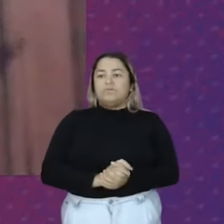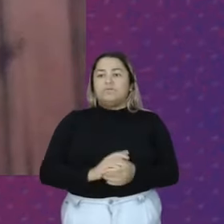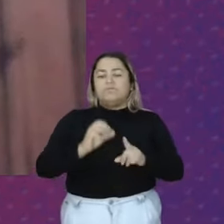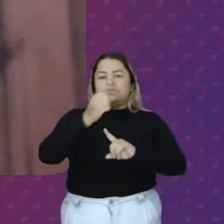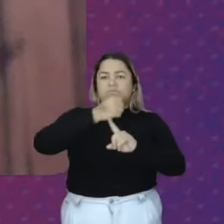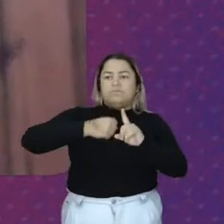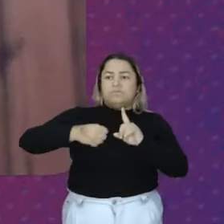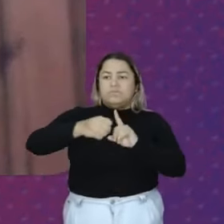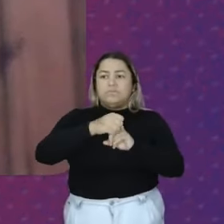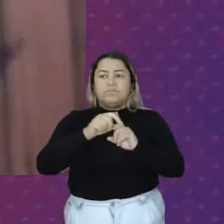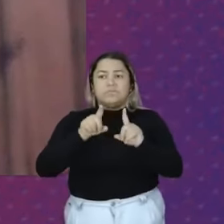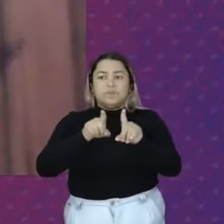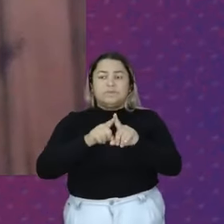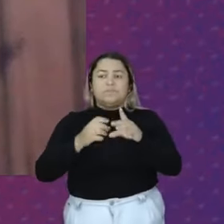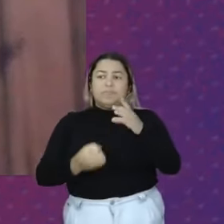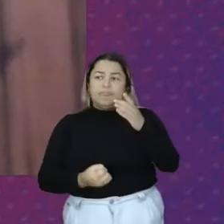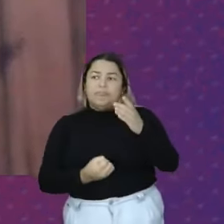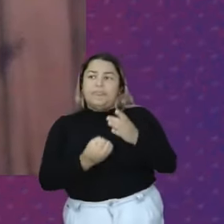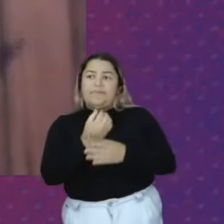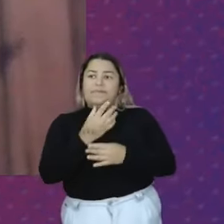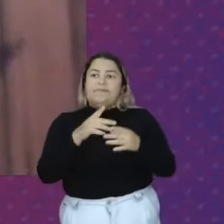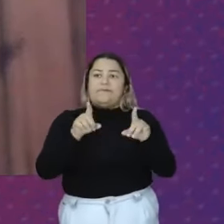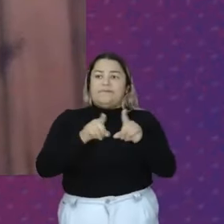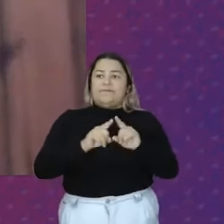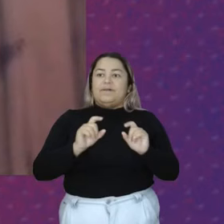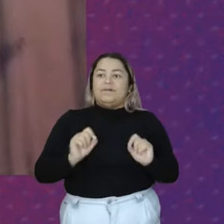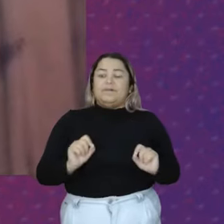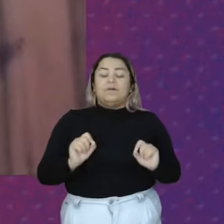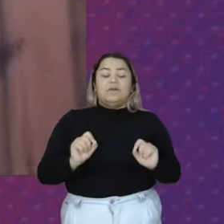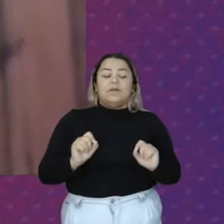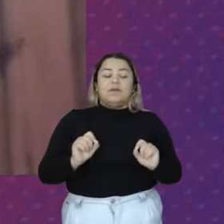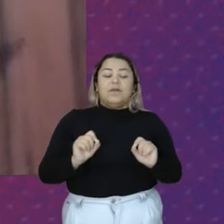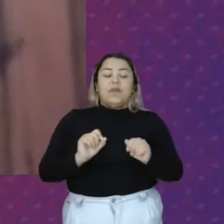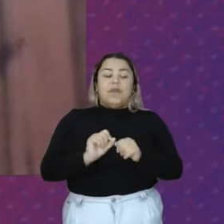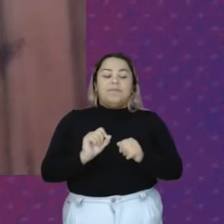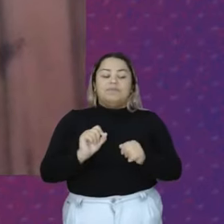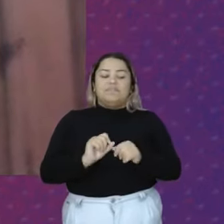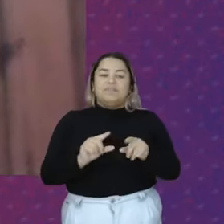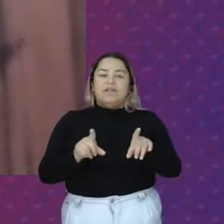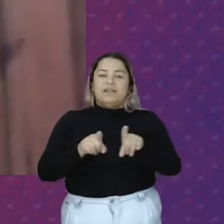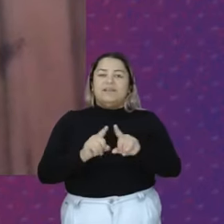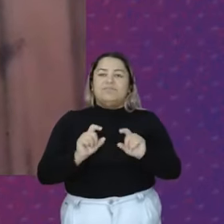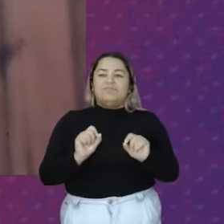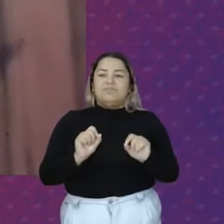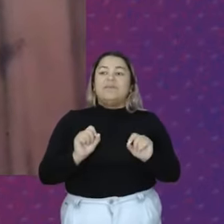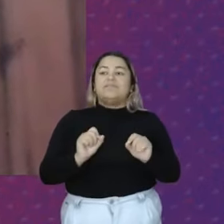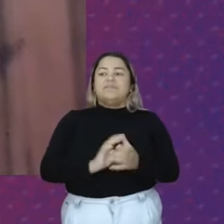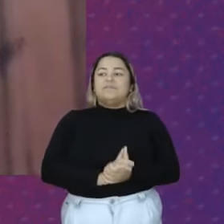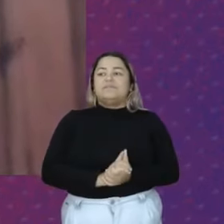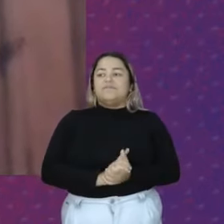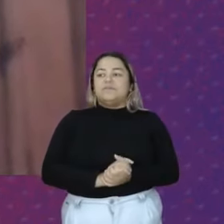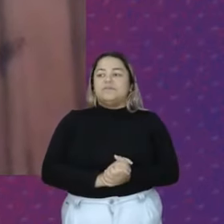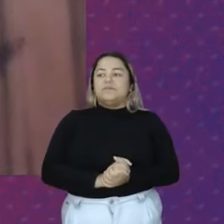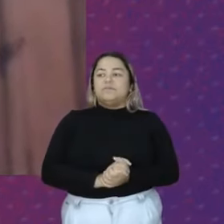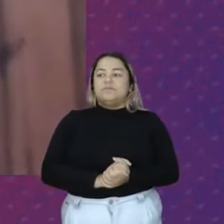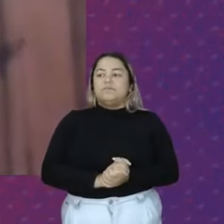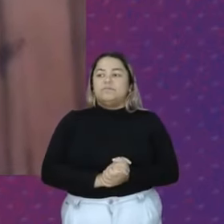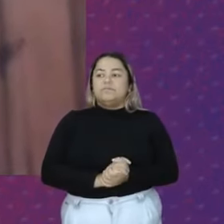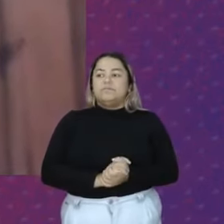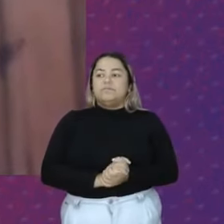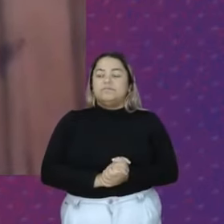sociedade que cria a cência através da das Barreiras por exemplo ao fazer minha audio